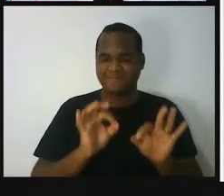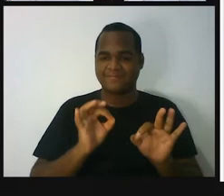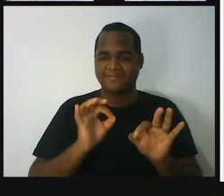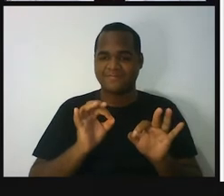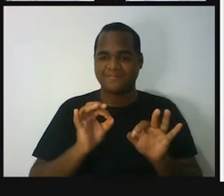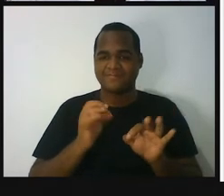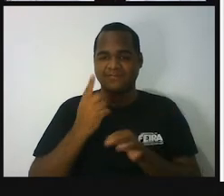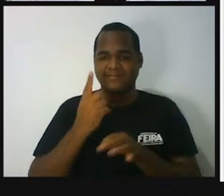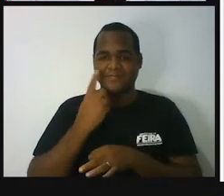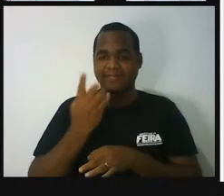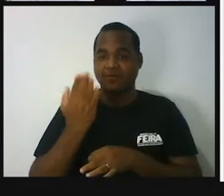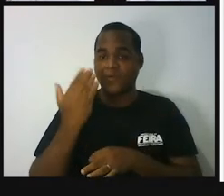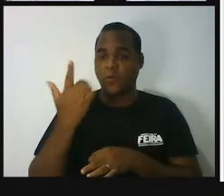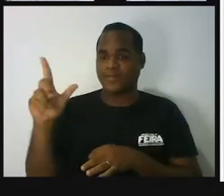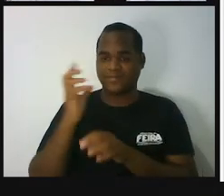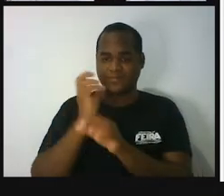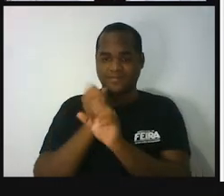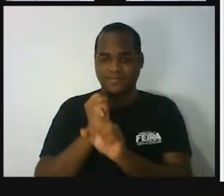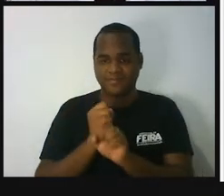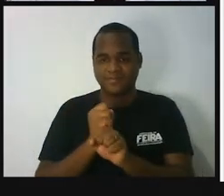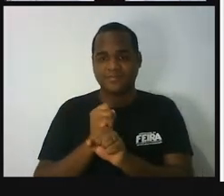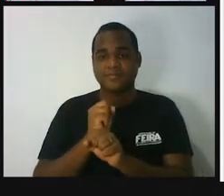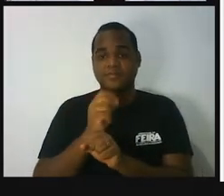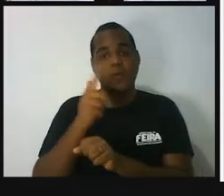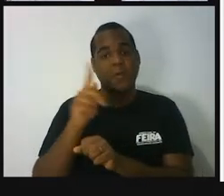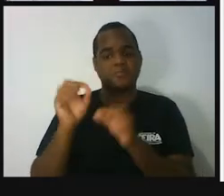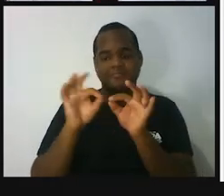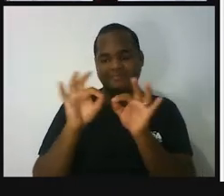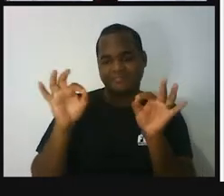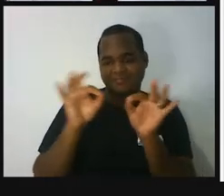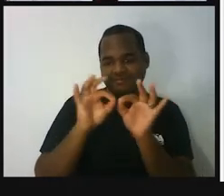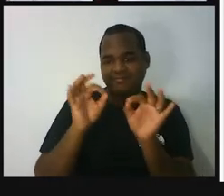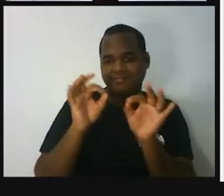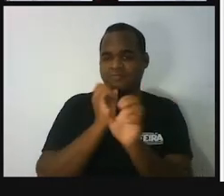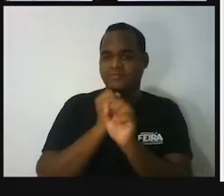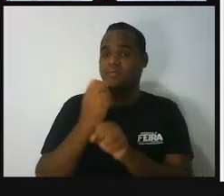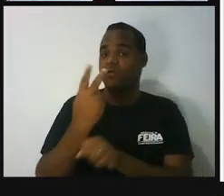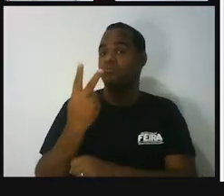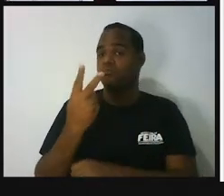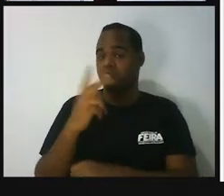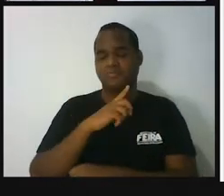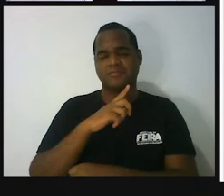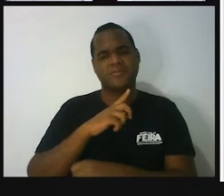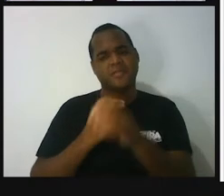vamos lá, vamos medir esse outro. Medindo o outro. Opa, apareceu 2.